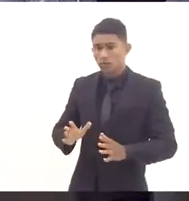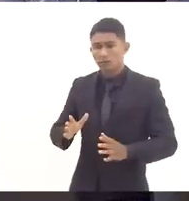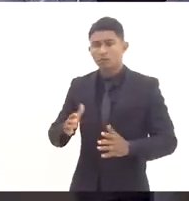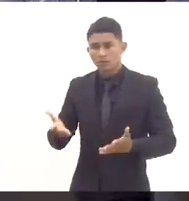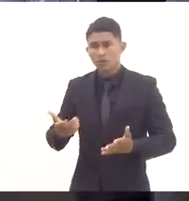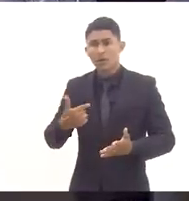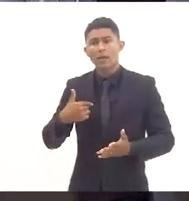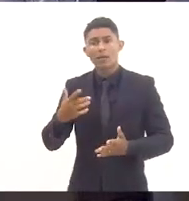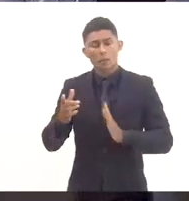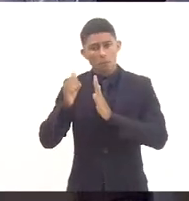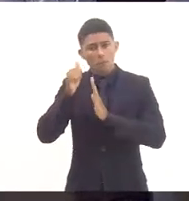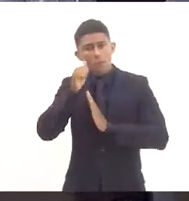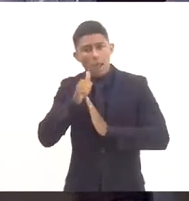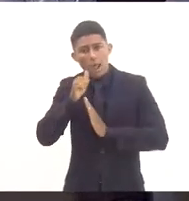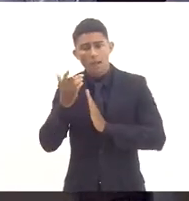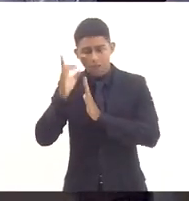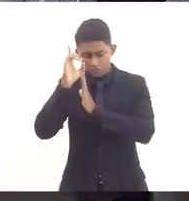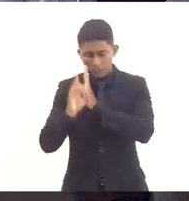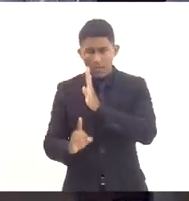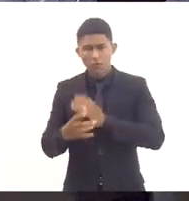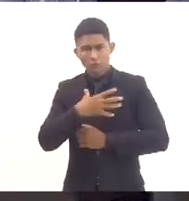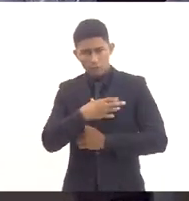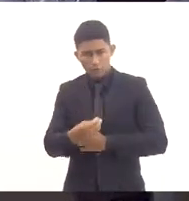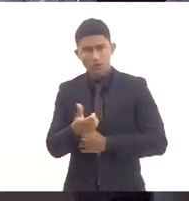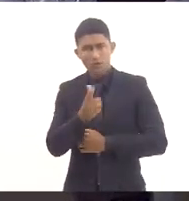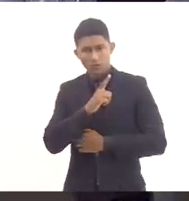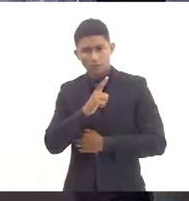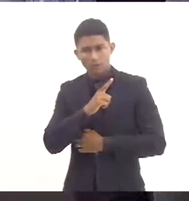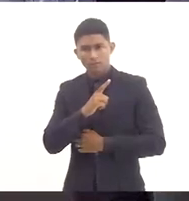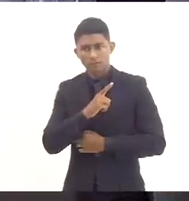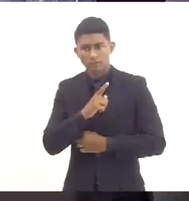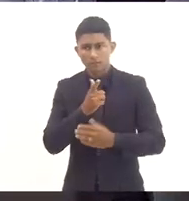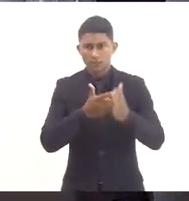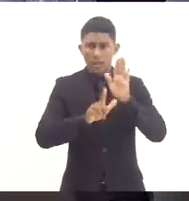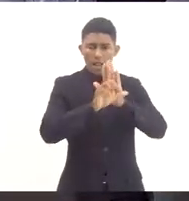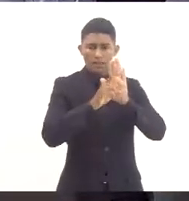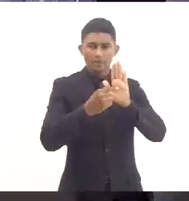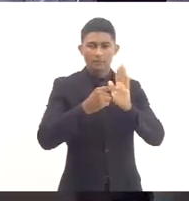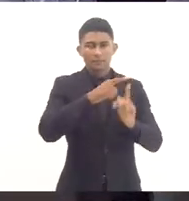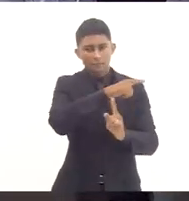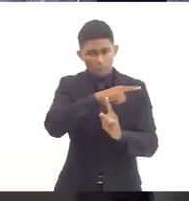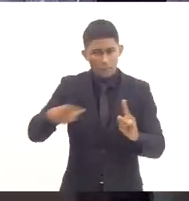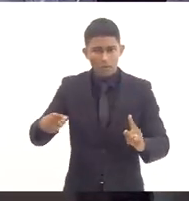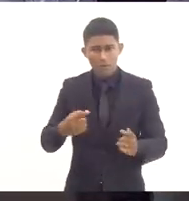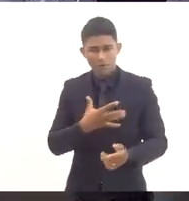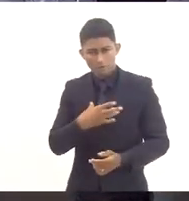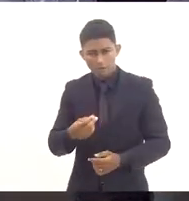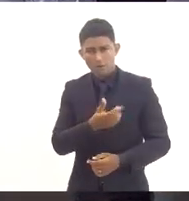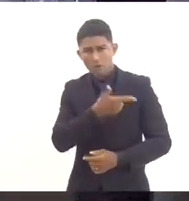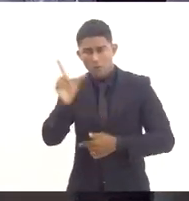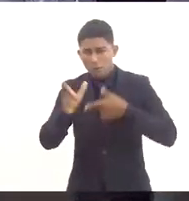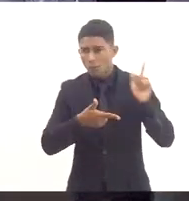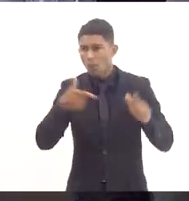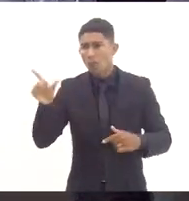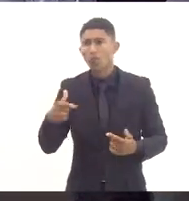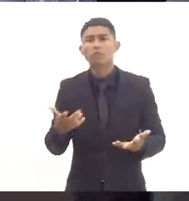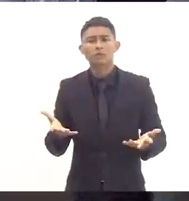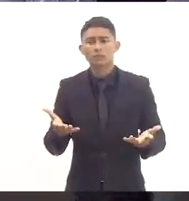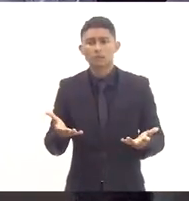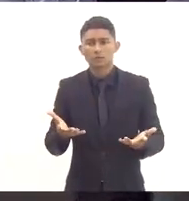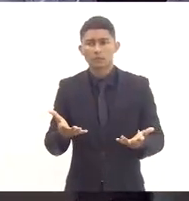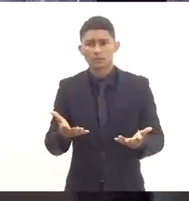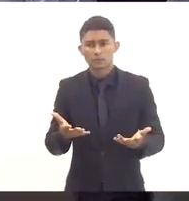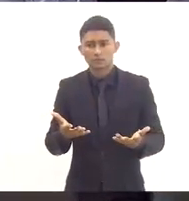direito de ter relações e de outros filhos o existe alguma lei constitucional que me proibiu de ter outros filhos e depois tem um filho autista